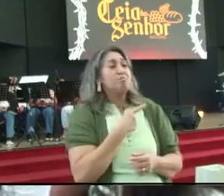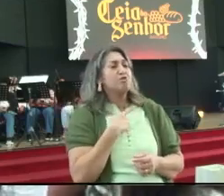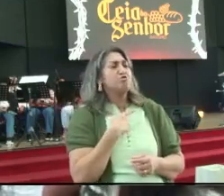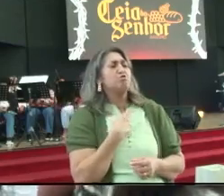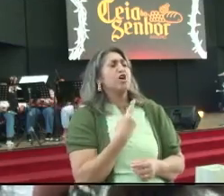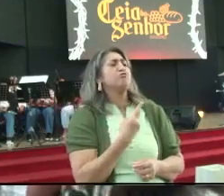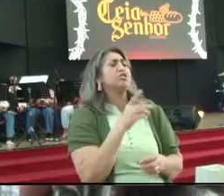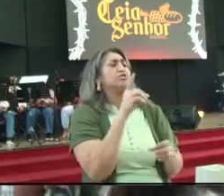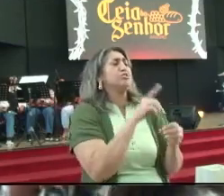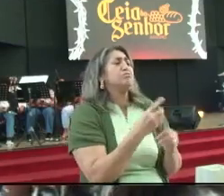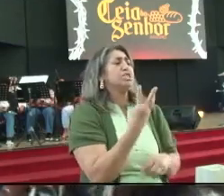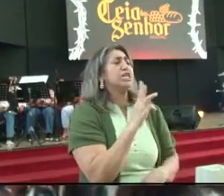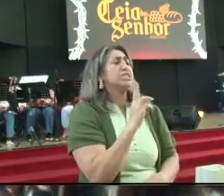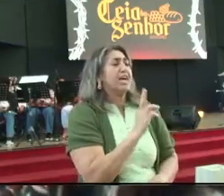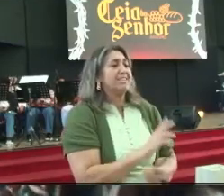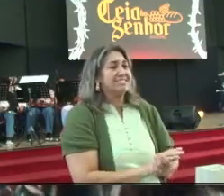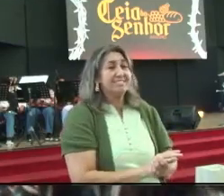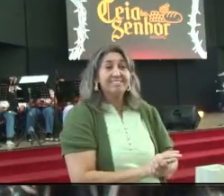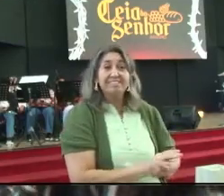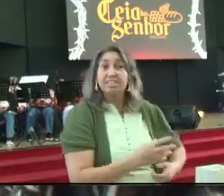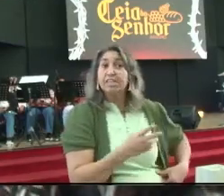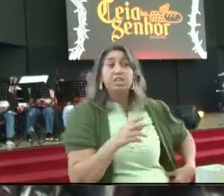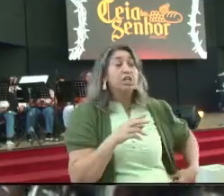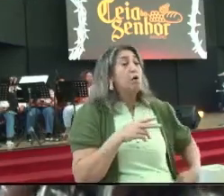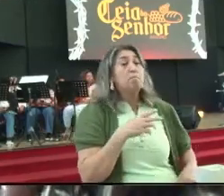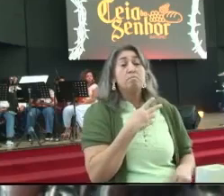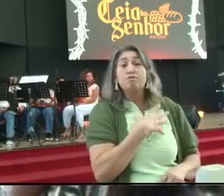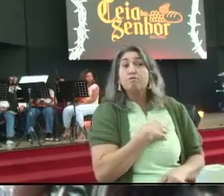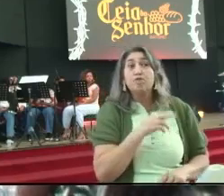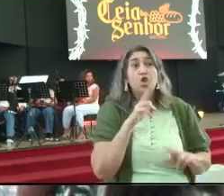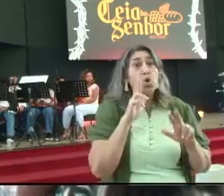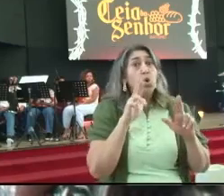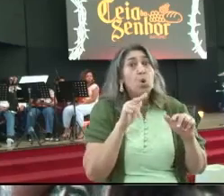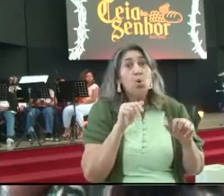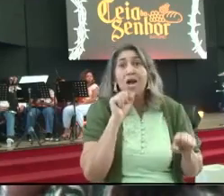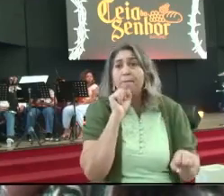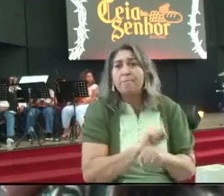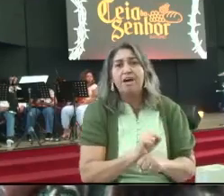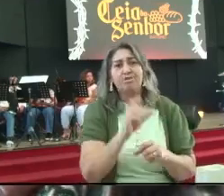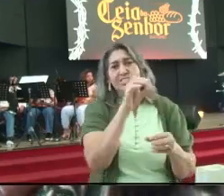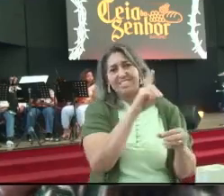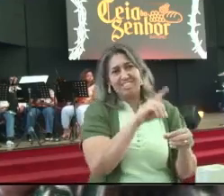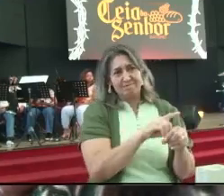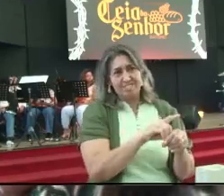reais. Rui Marcos nunca deixou de ser dizimista.